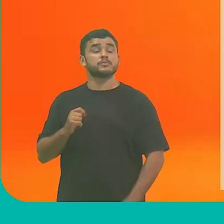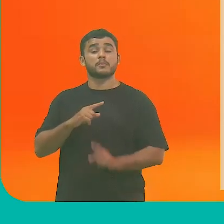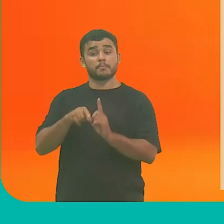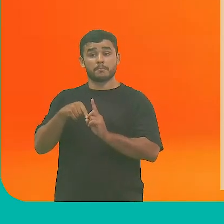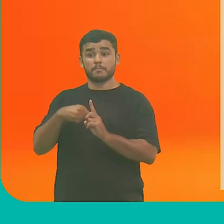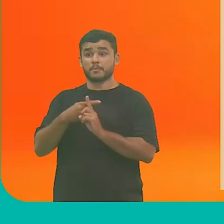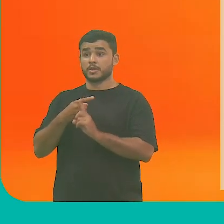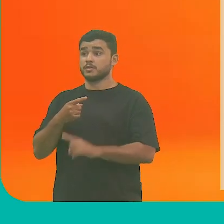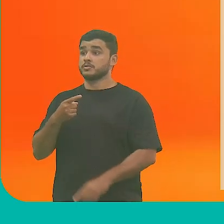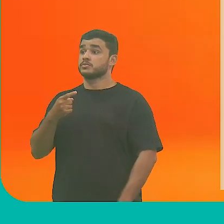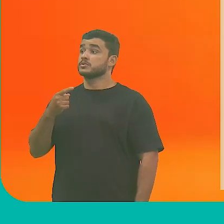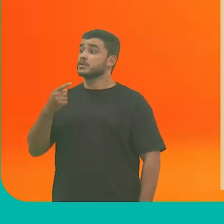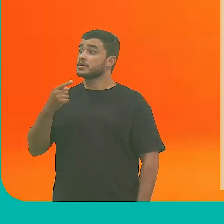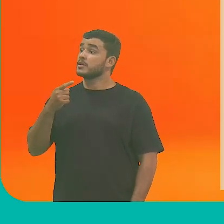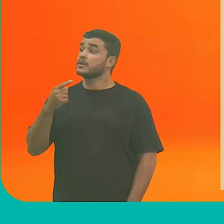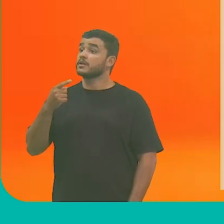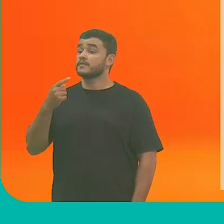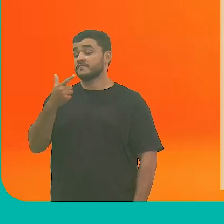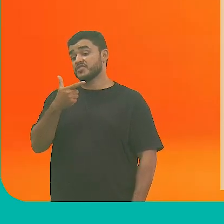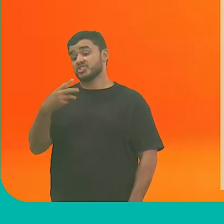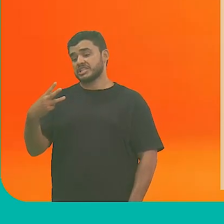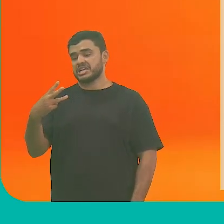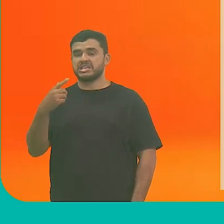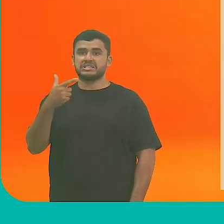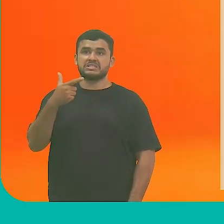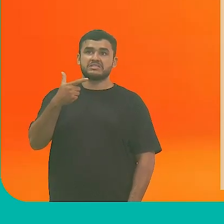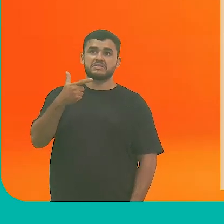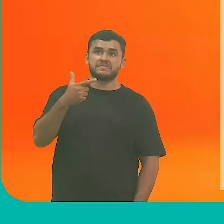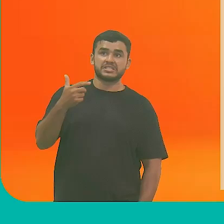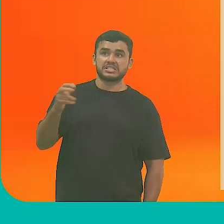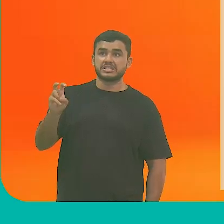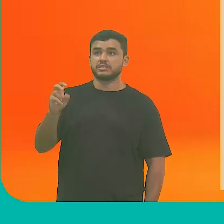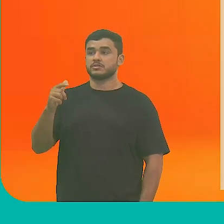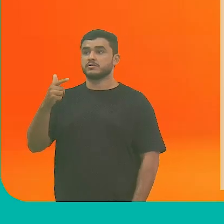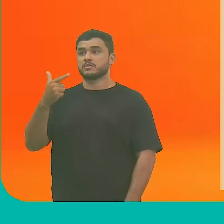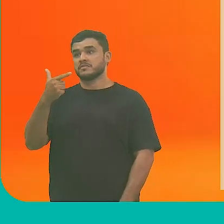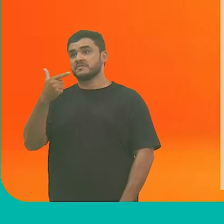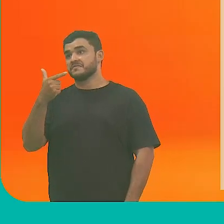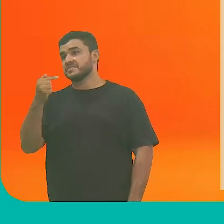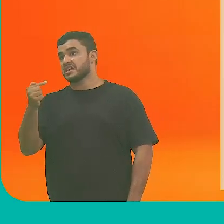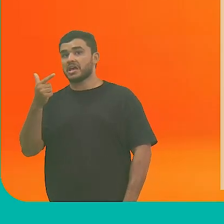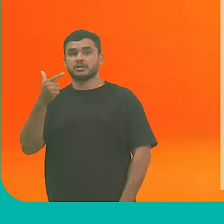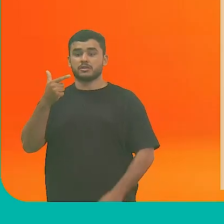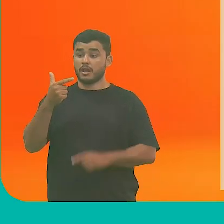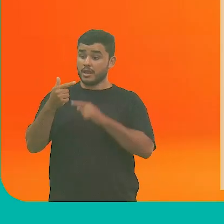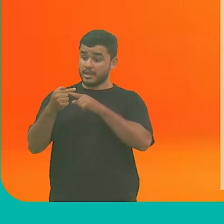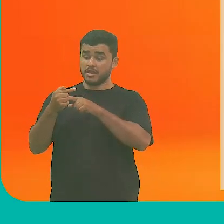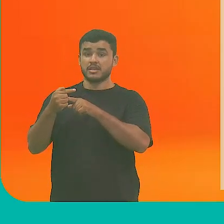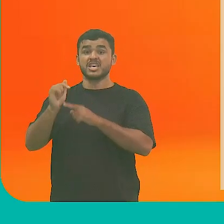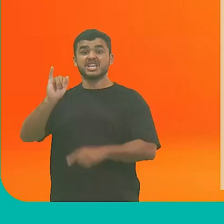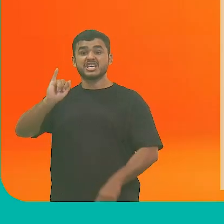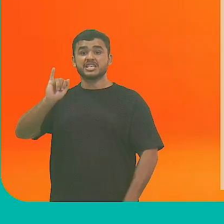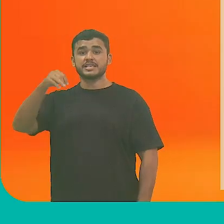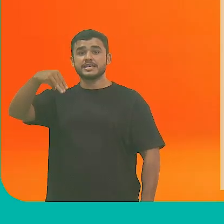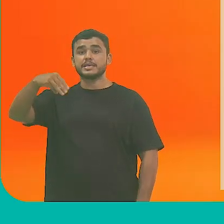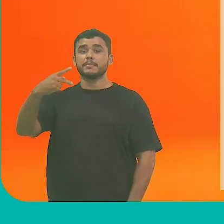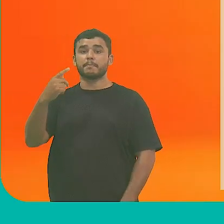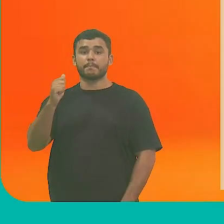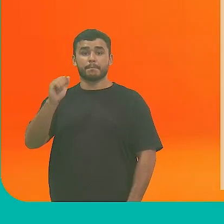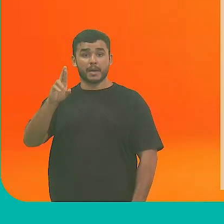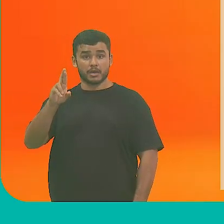2, 12. O 12 é a mediana. Tá? Já quando a quantidade de termos